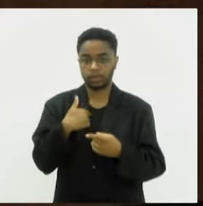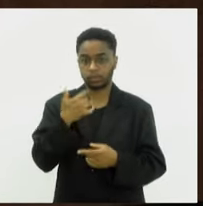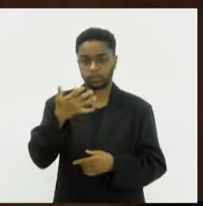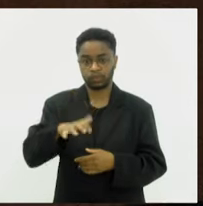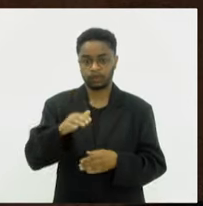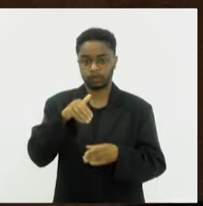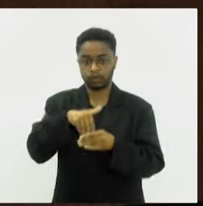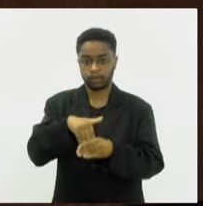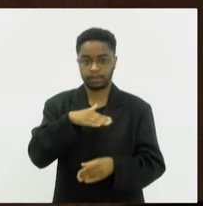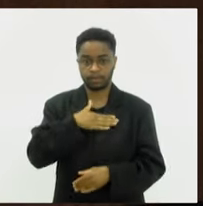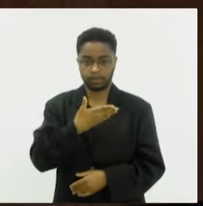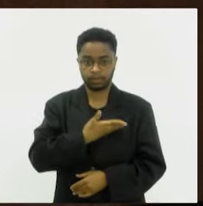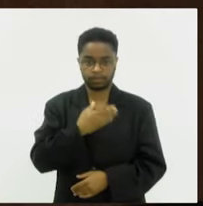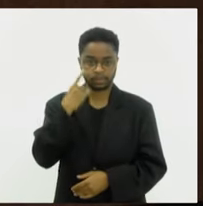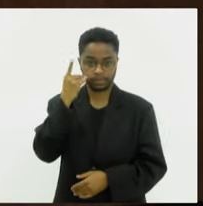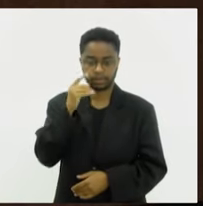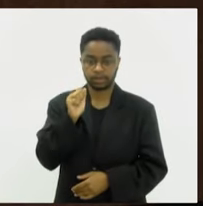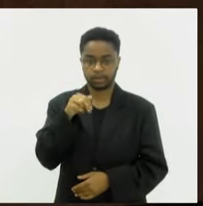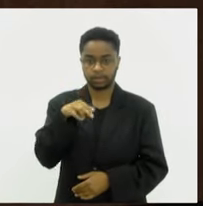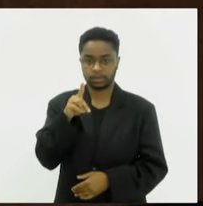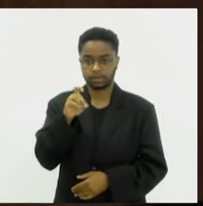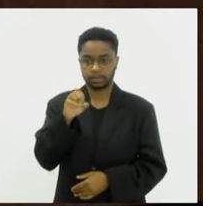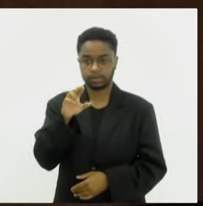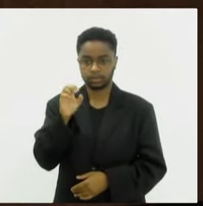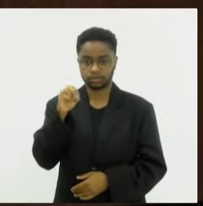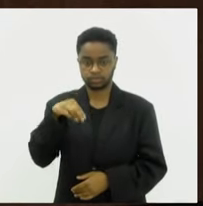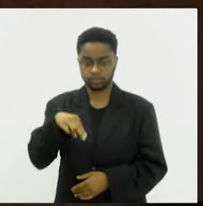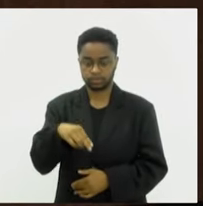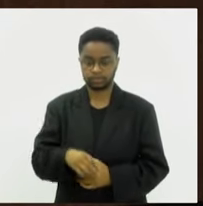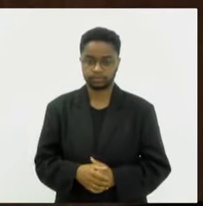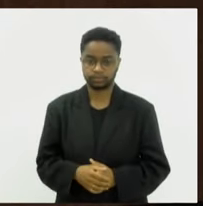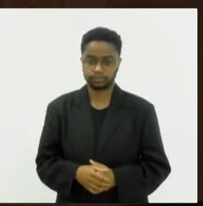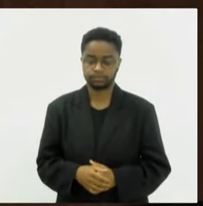meu amigo aqui, deputado Anderson, para a mesa diretora.